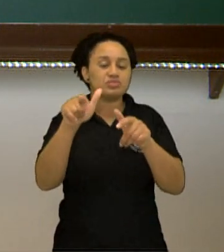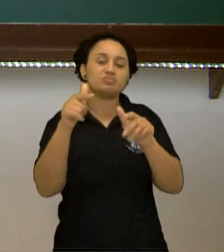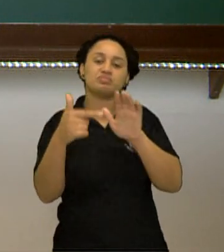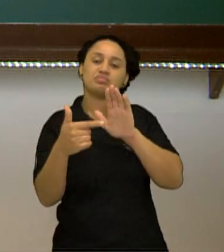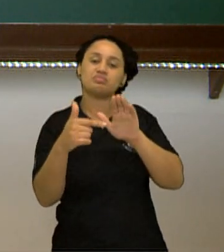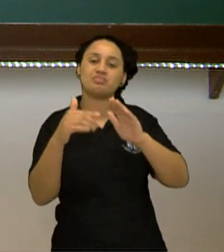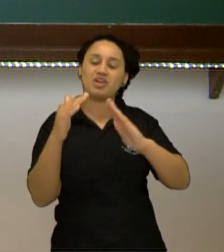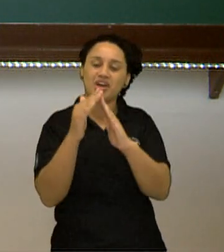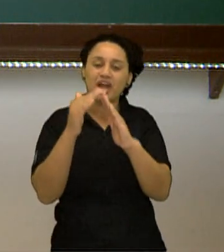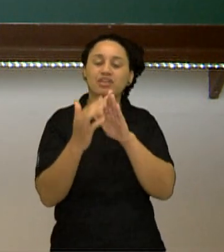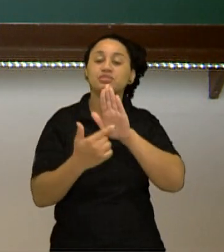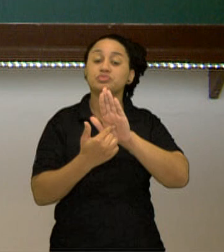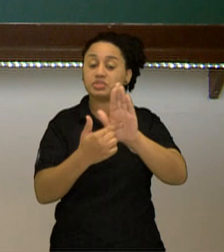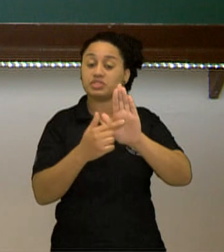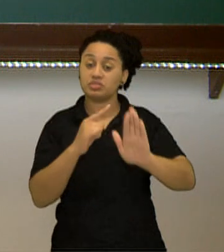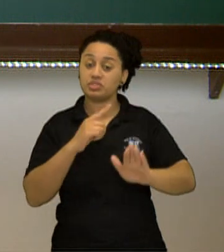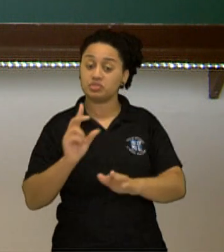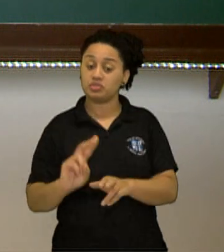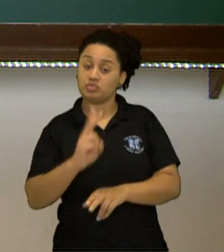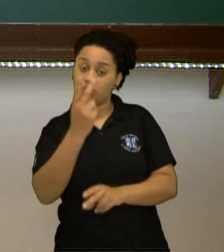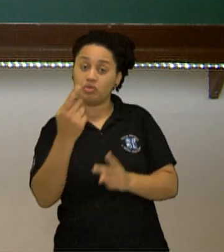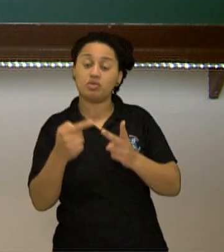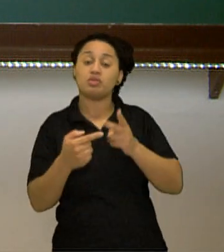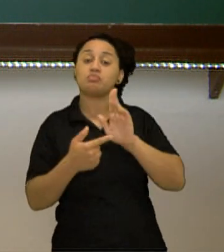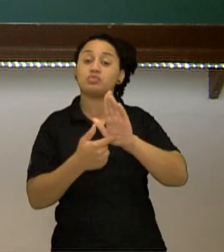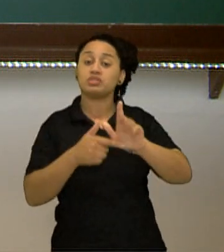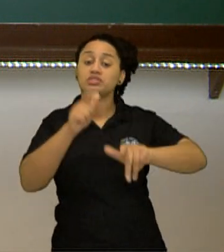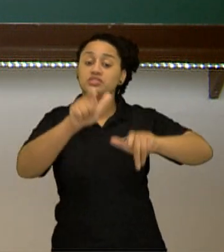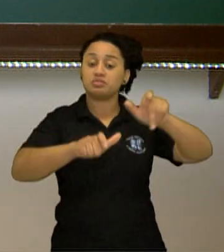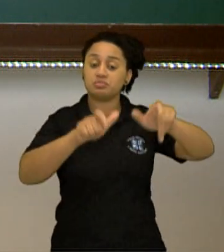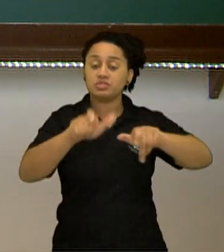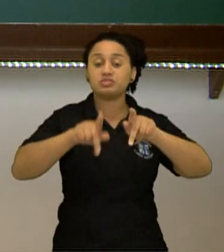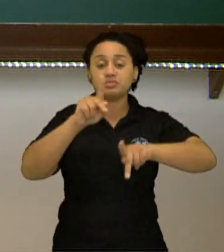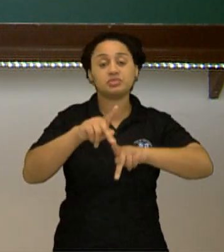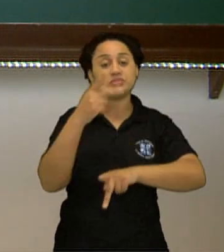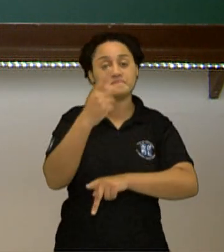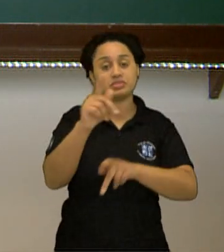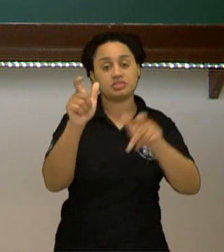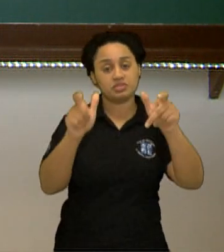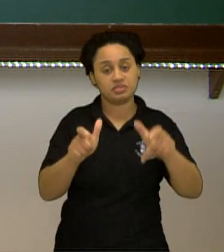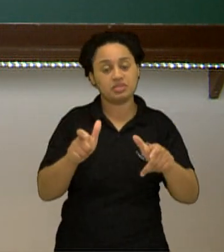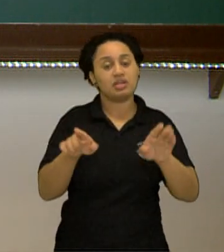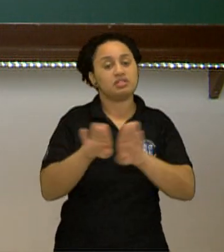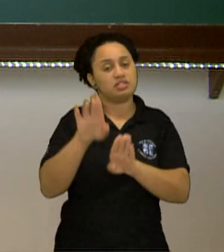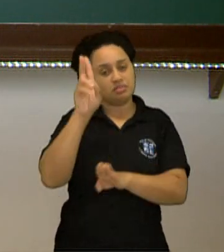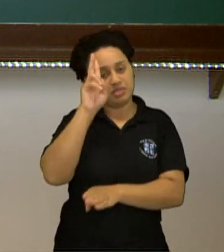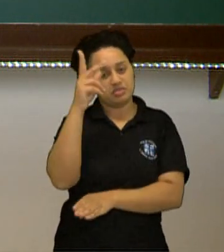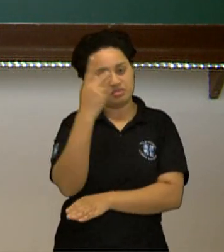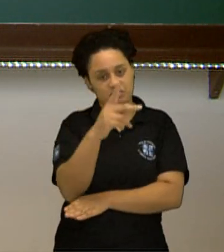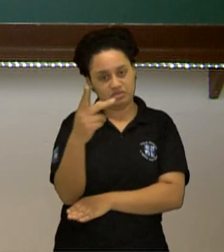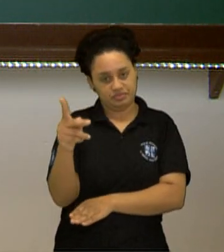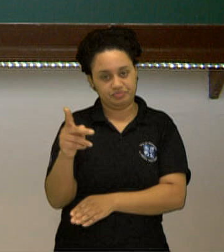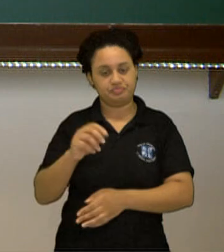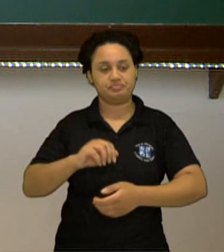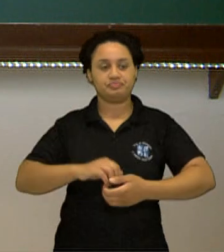mostrando as suas riquezas, a sua gente e um pouquinho da história deles.